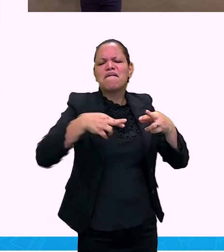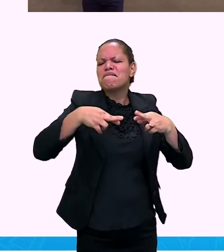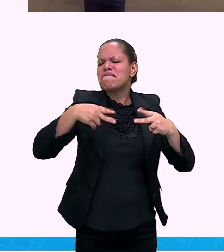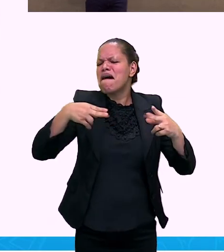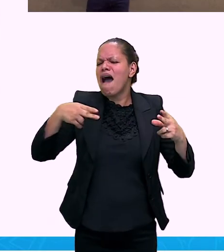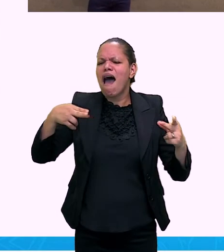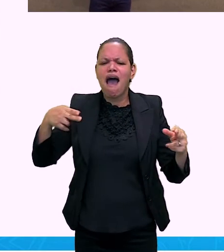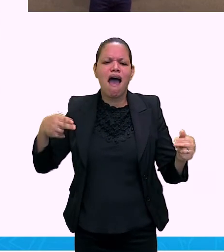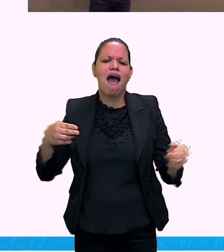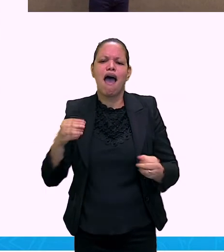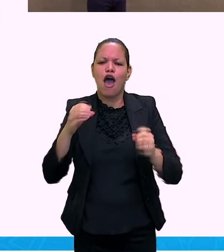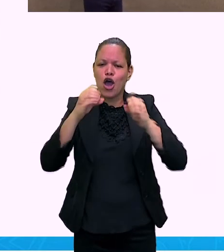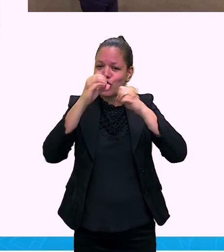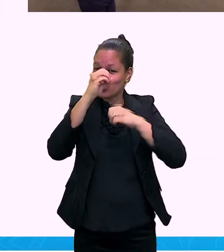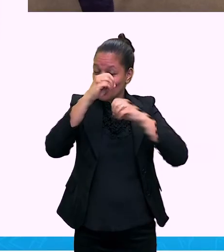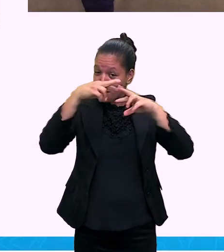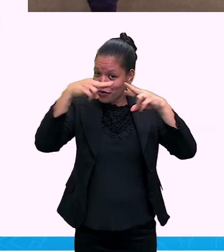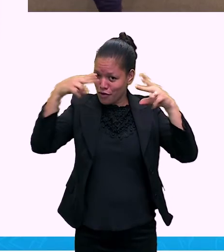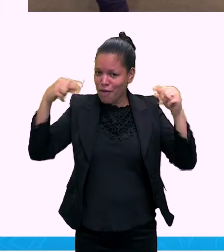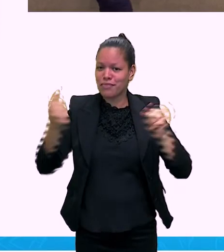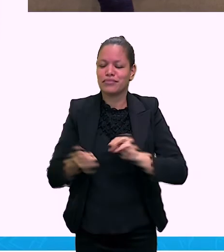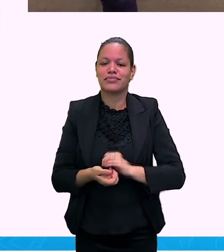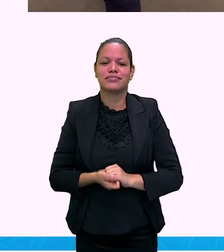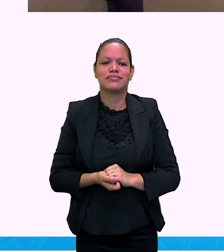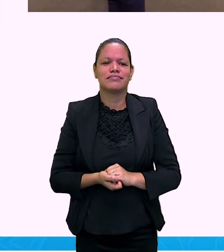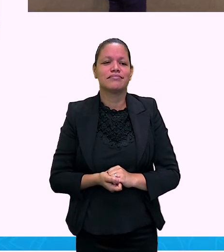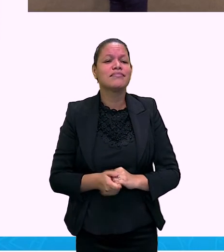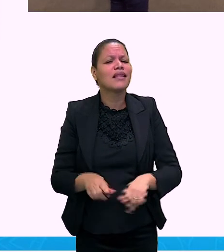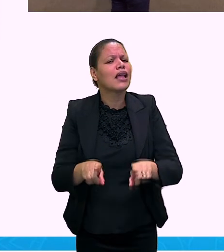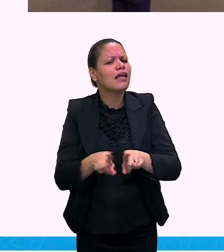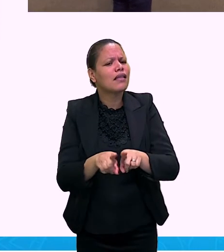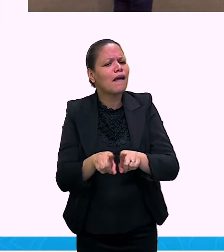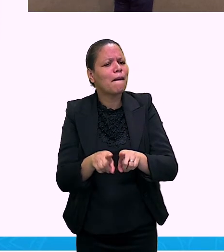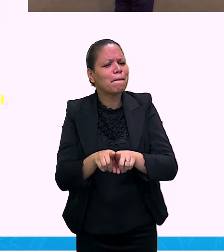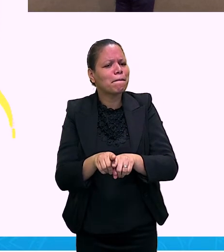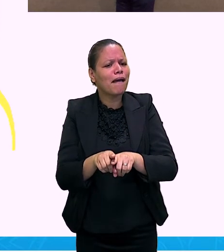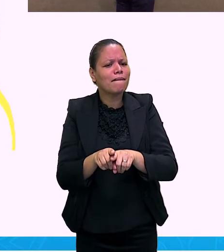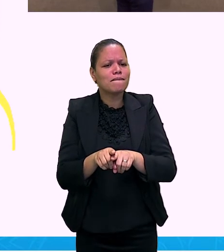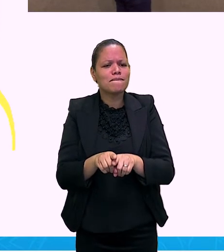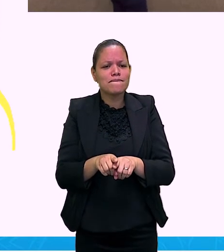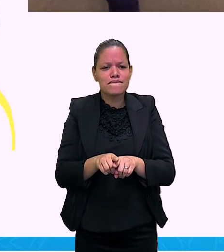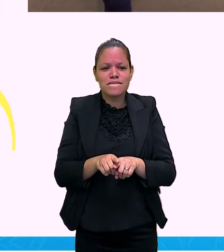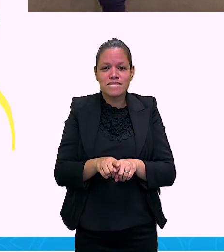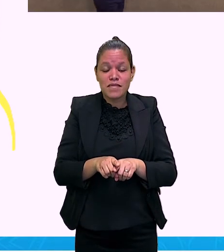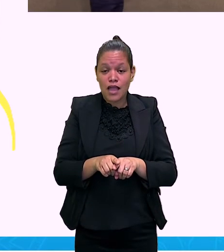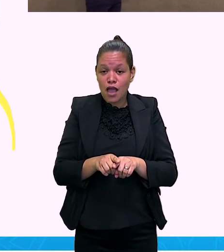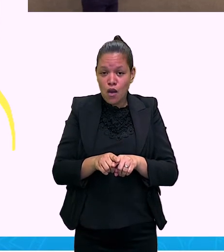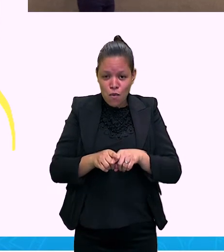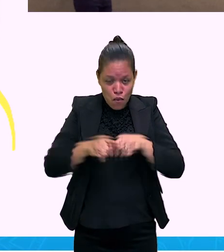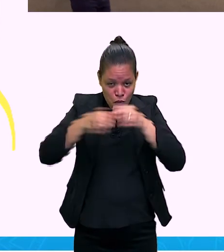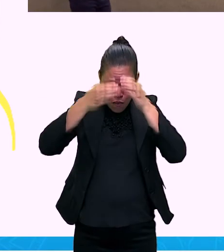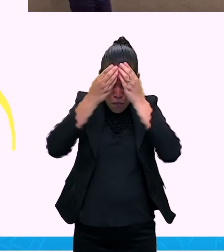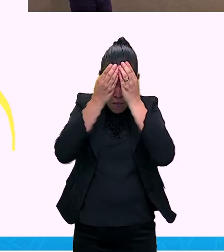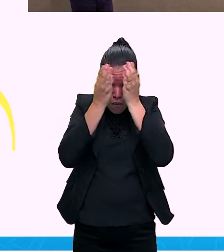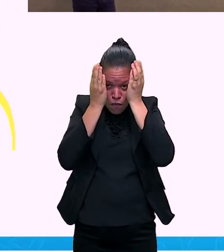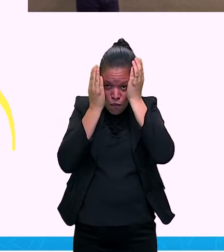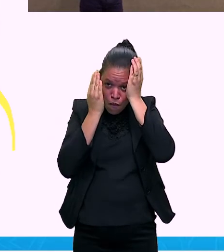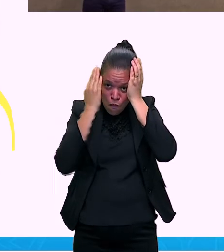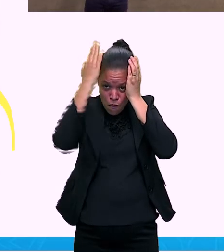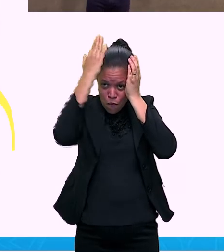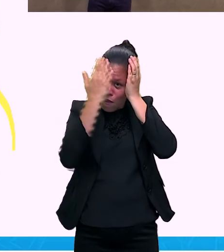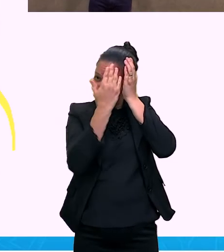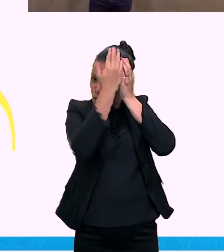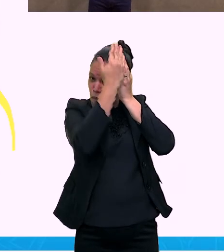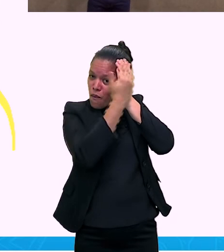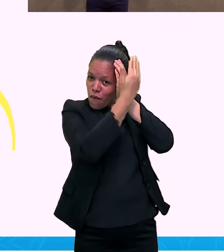para se alimentar. E também, né, o cocá, muito conhecido aqui dos indígenas, né, que é esse